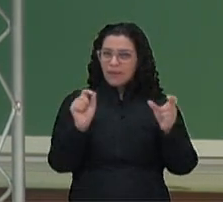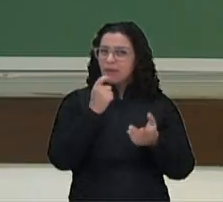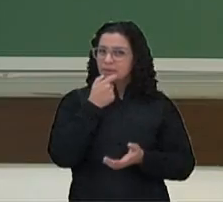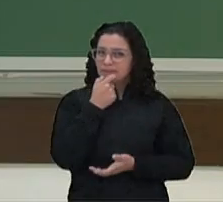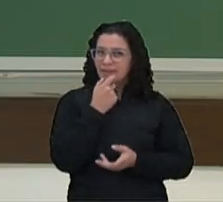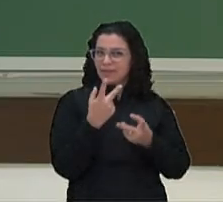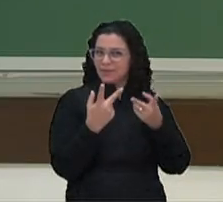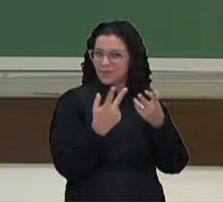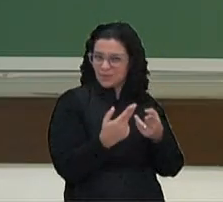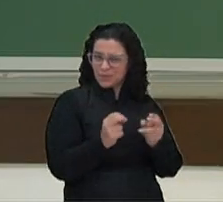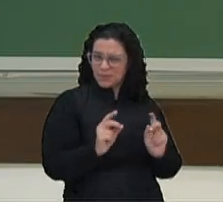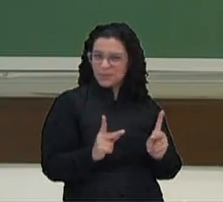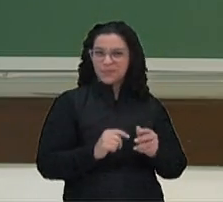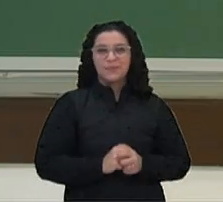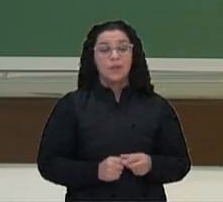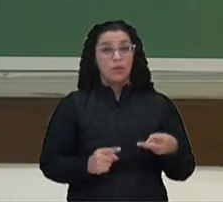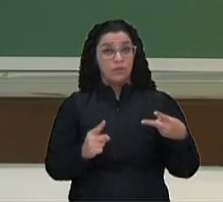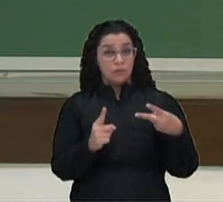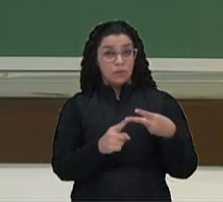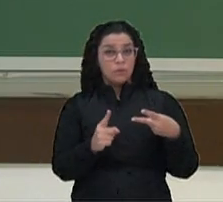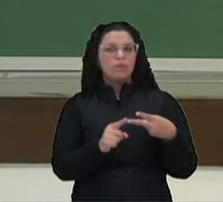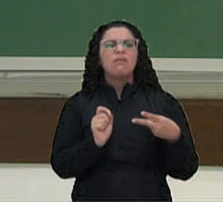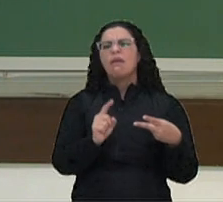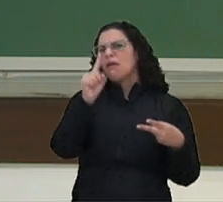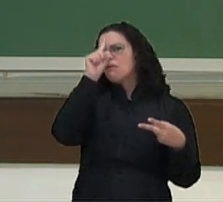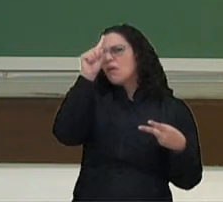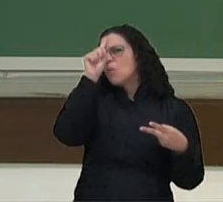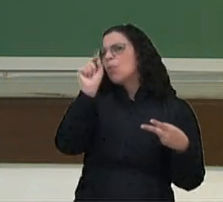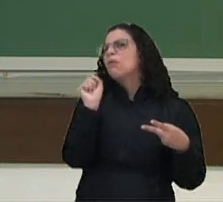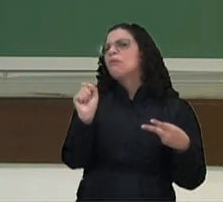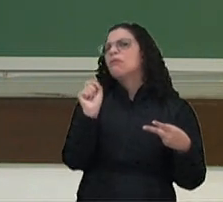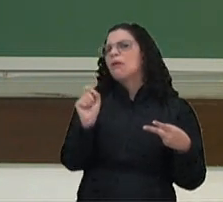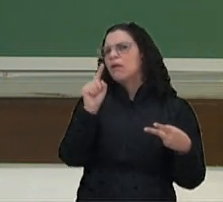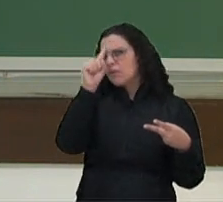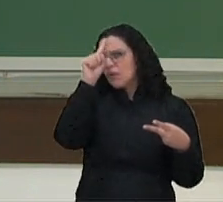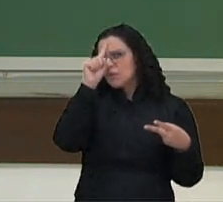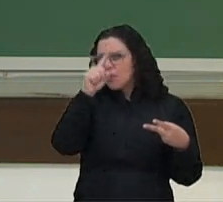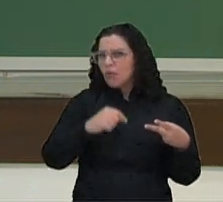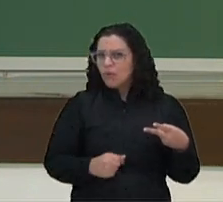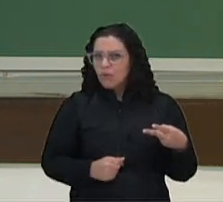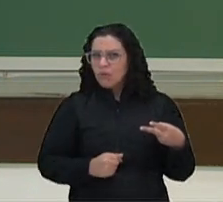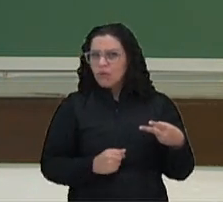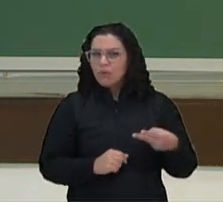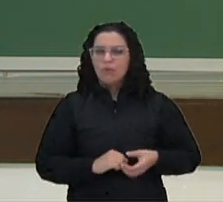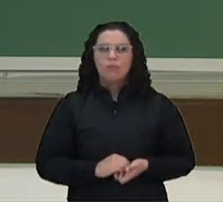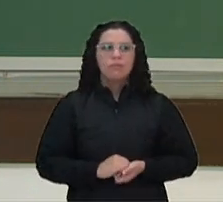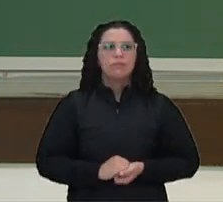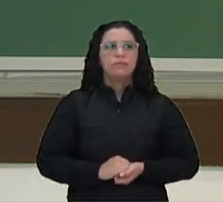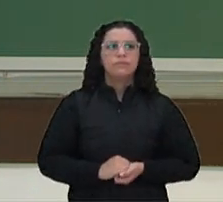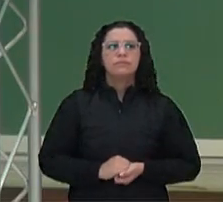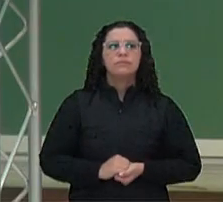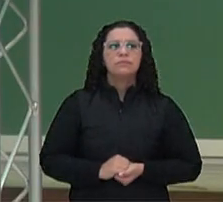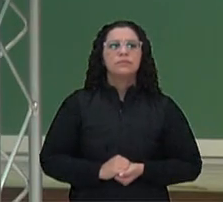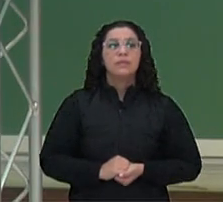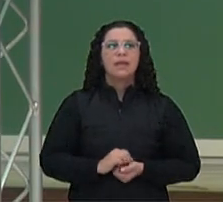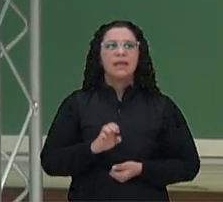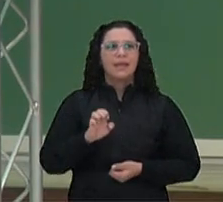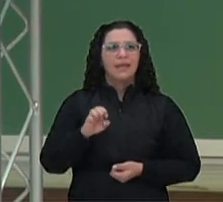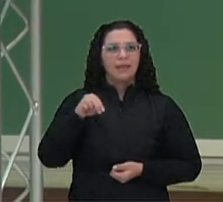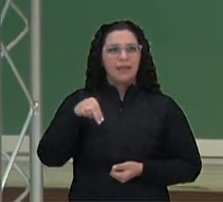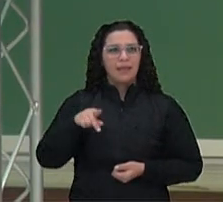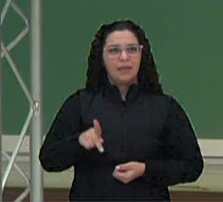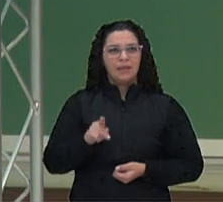bom? Who invented it? Quem que inventou? The French comic book artist, Ink Bylow.